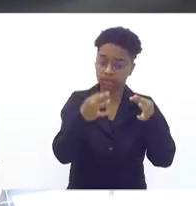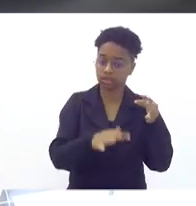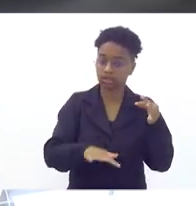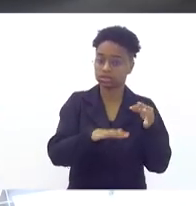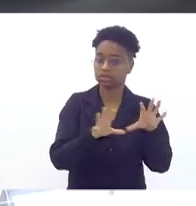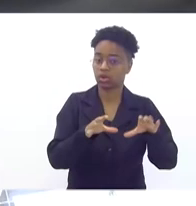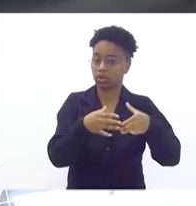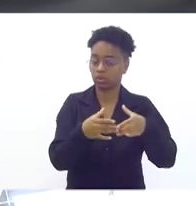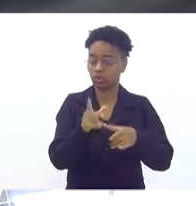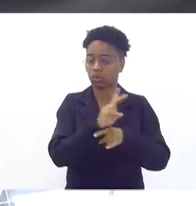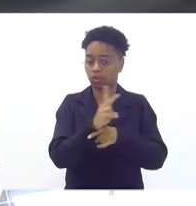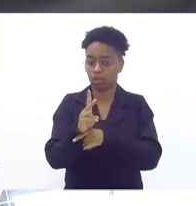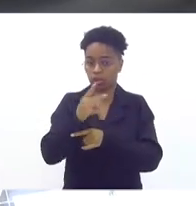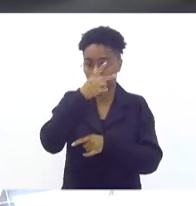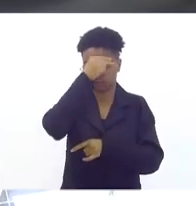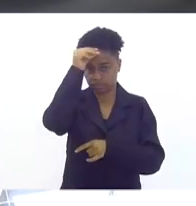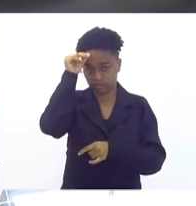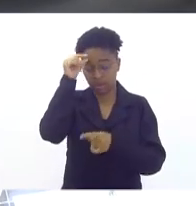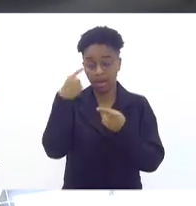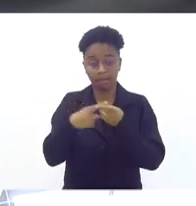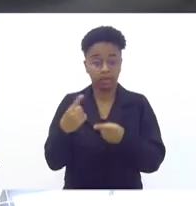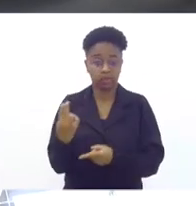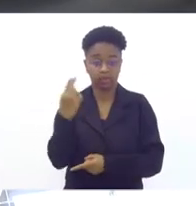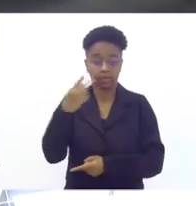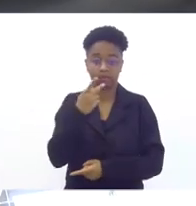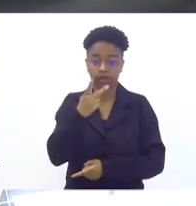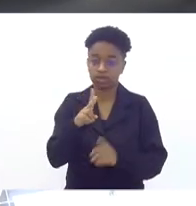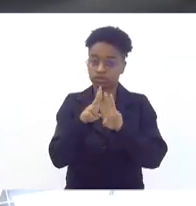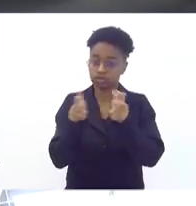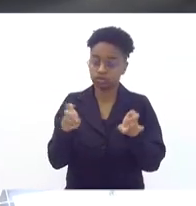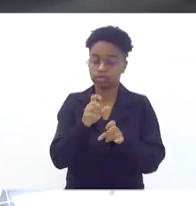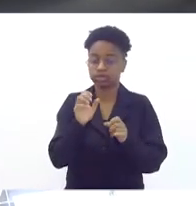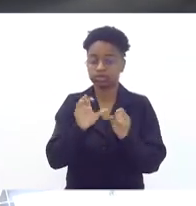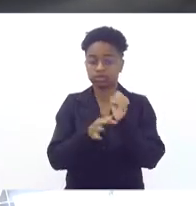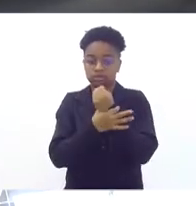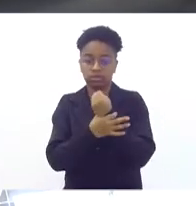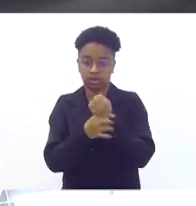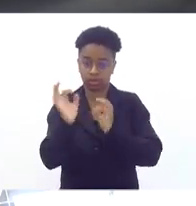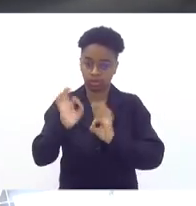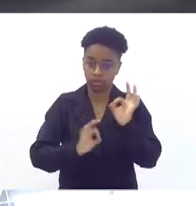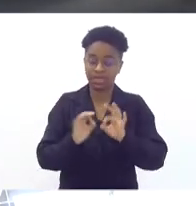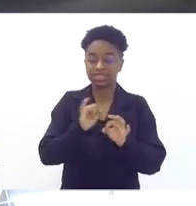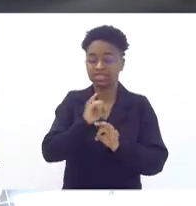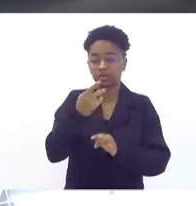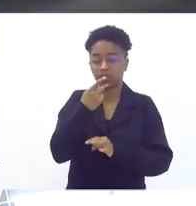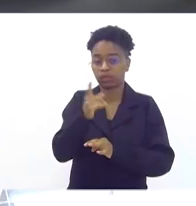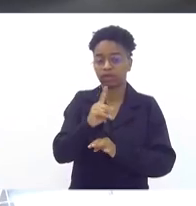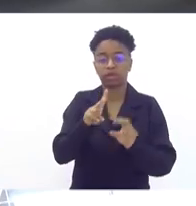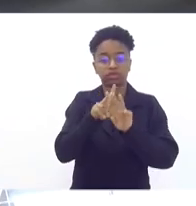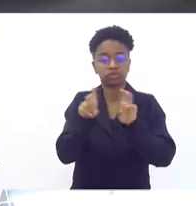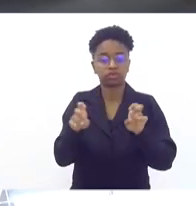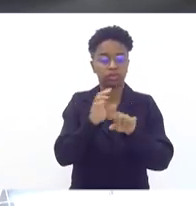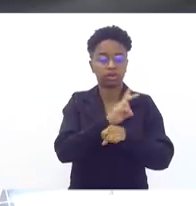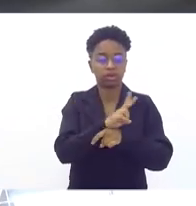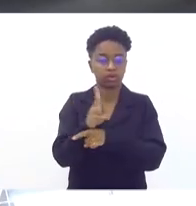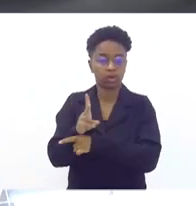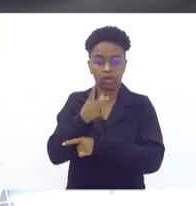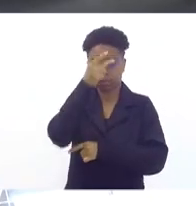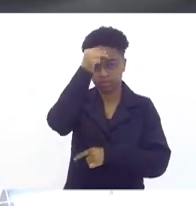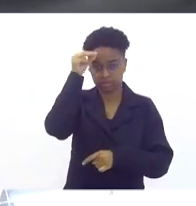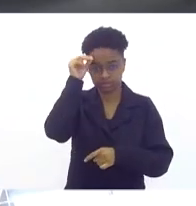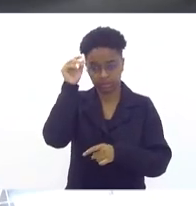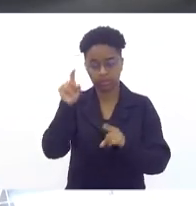da cidade do Rio de Janeiro não há como falar sobre segurança e ordenamento municipal Sem falar na guarda das guardas municipais e